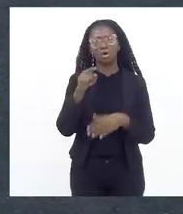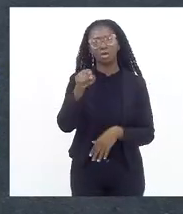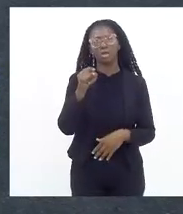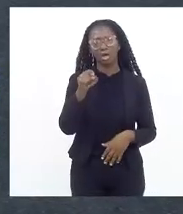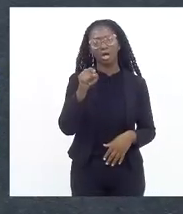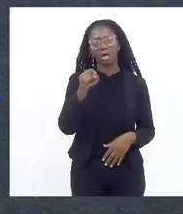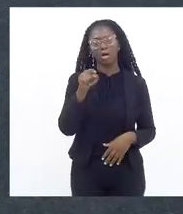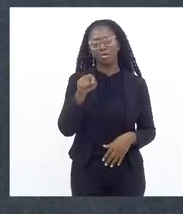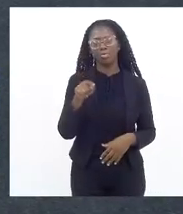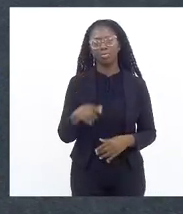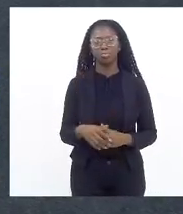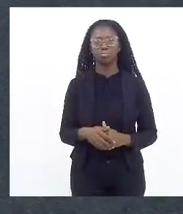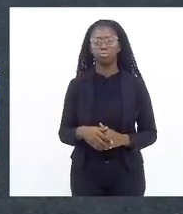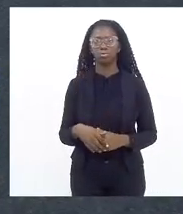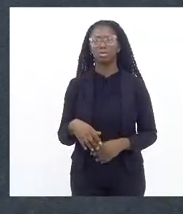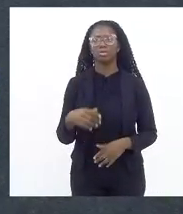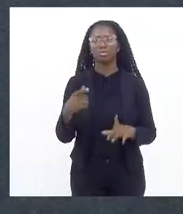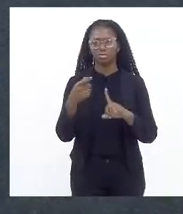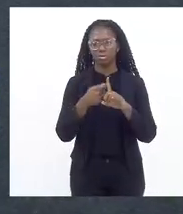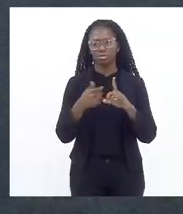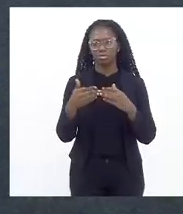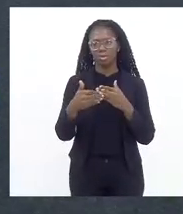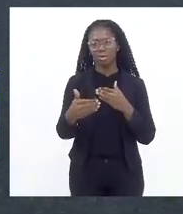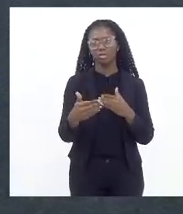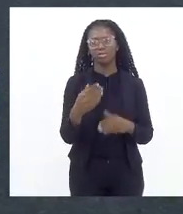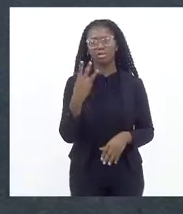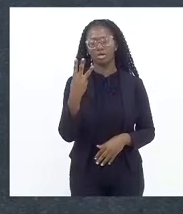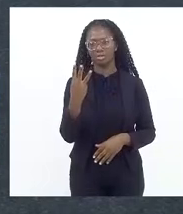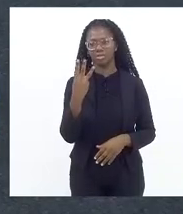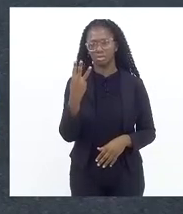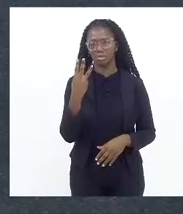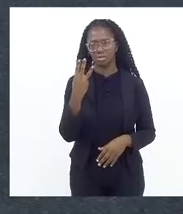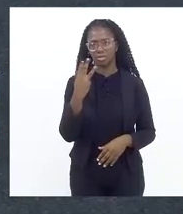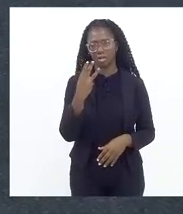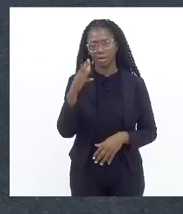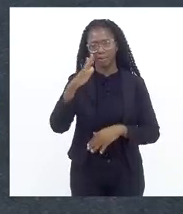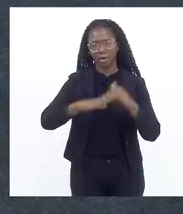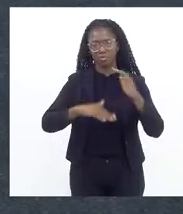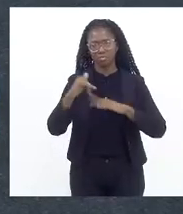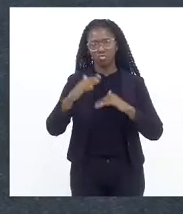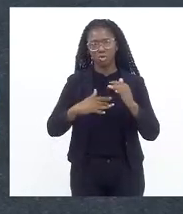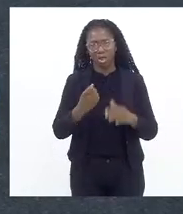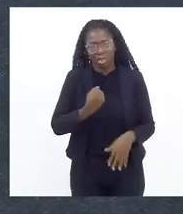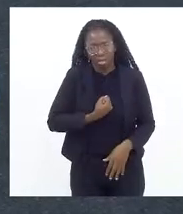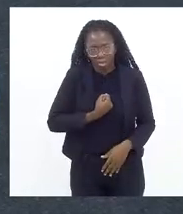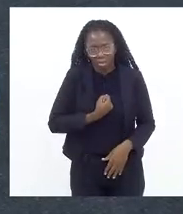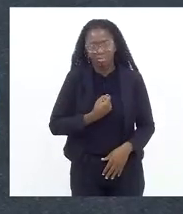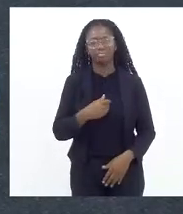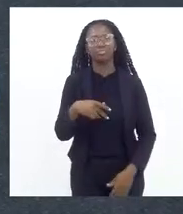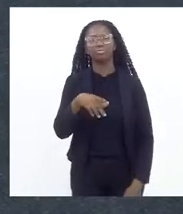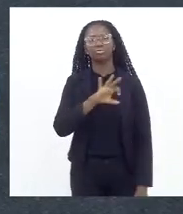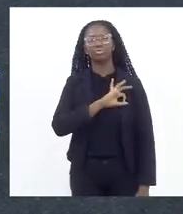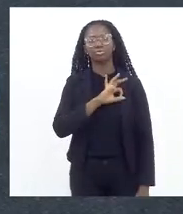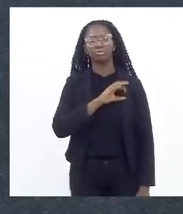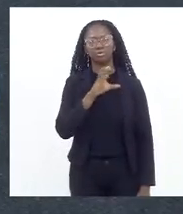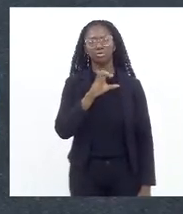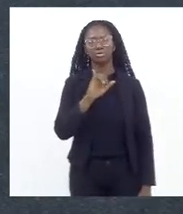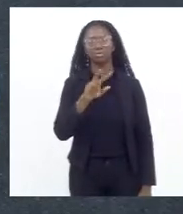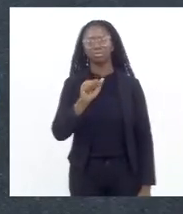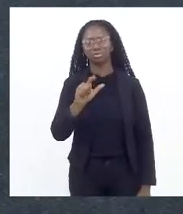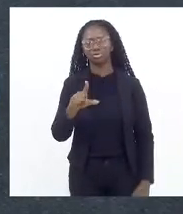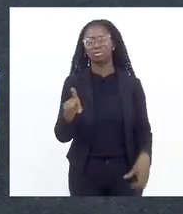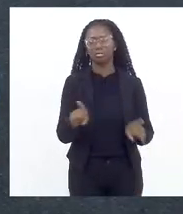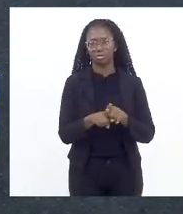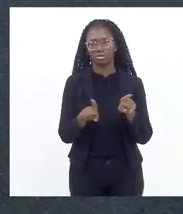mês, 3 profissionais da área da segurança cometeram suicídio. A Polícia Civil, inclusive, teve